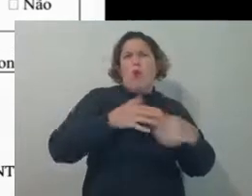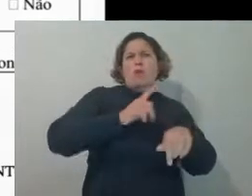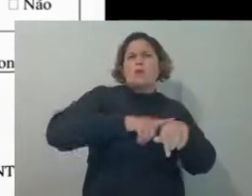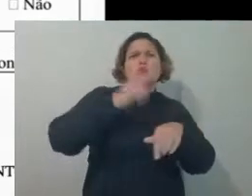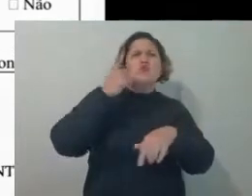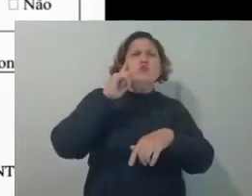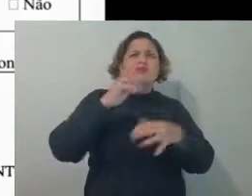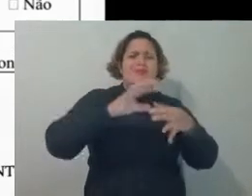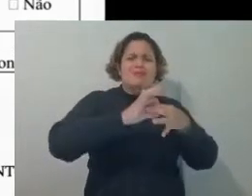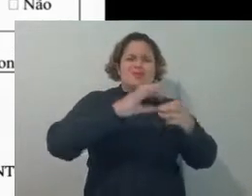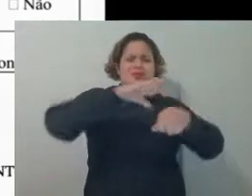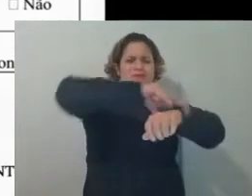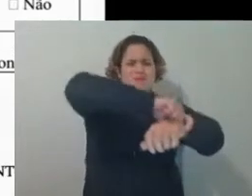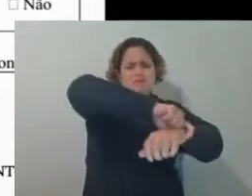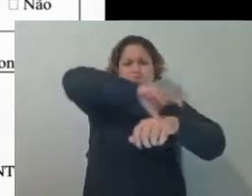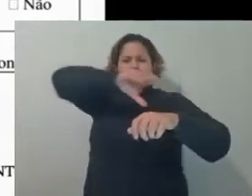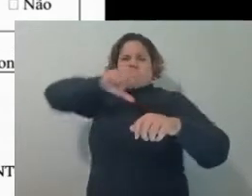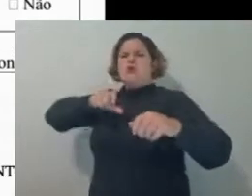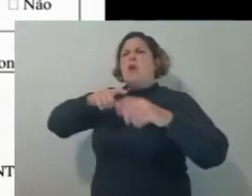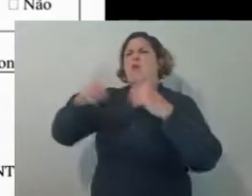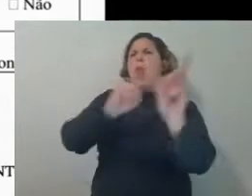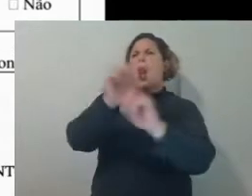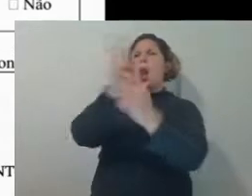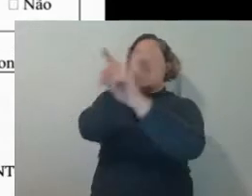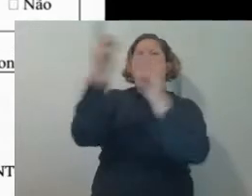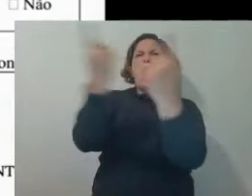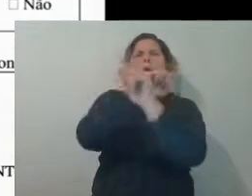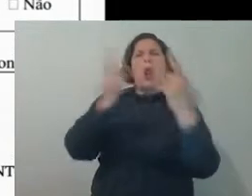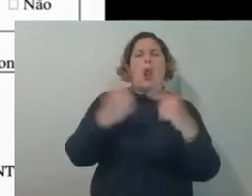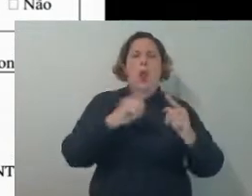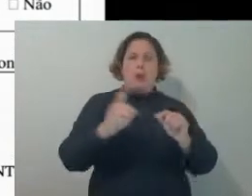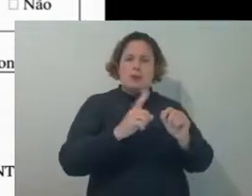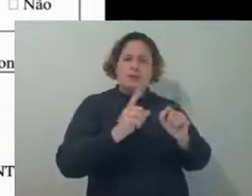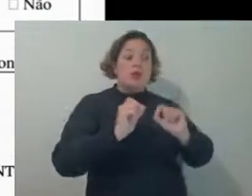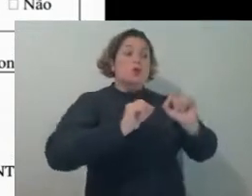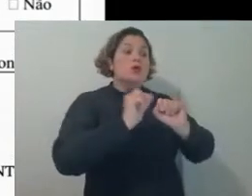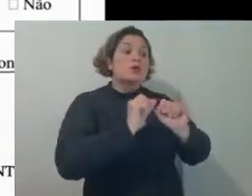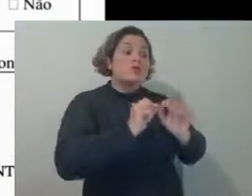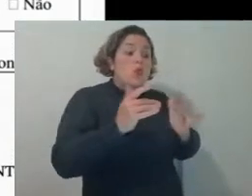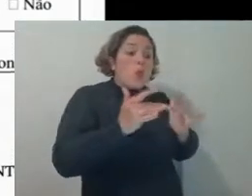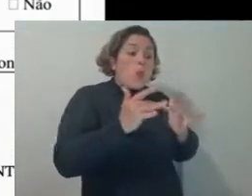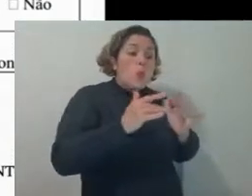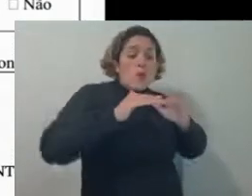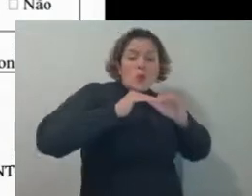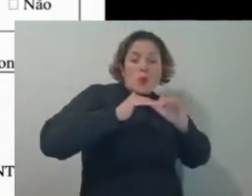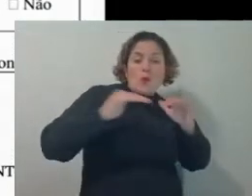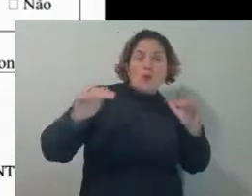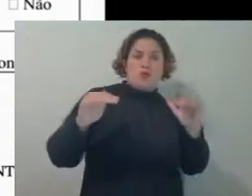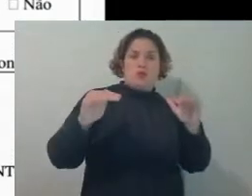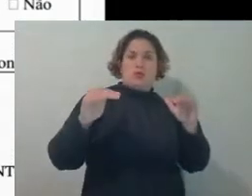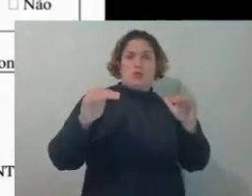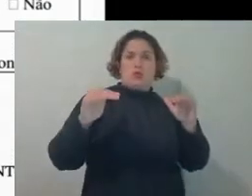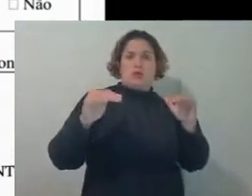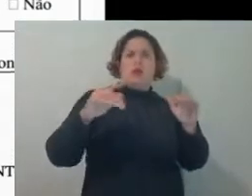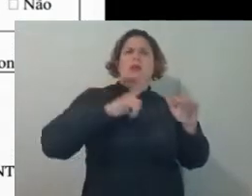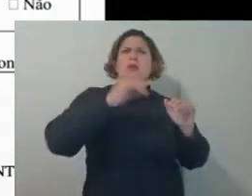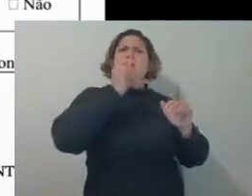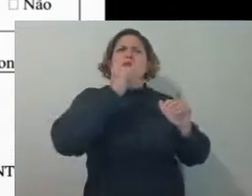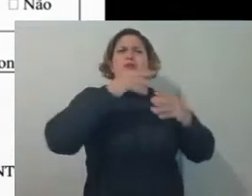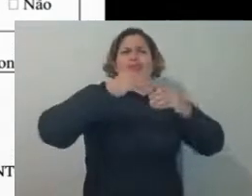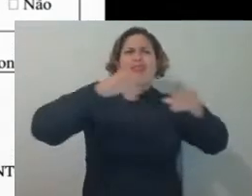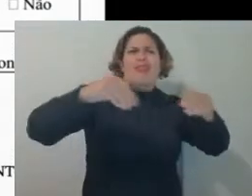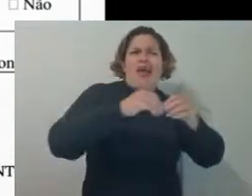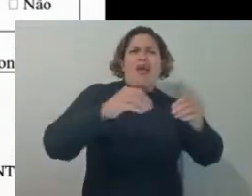dia, quais são as superfícies de contato com o animal, se esse animal tem contato com grama ou